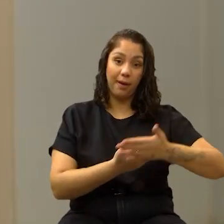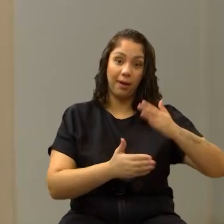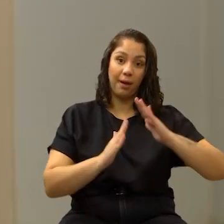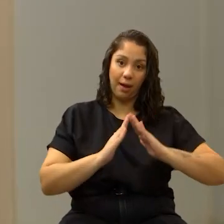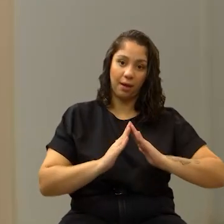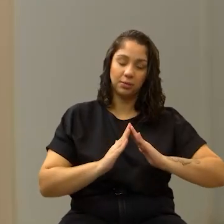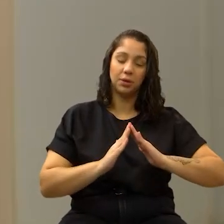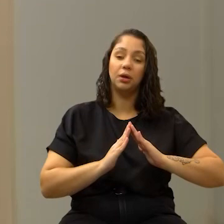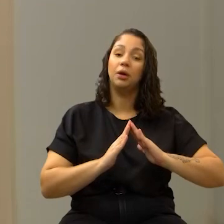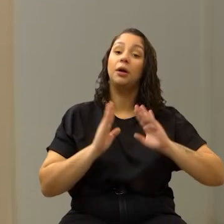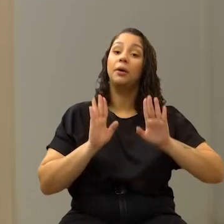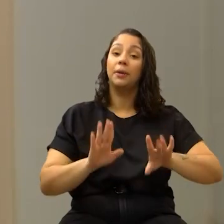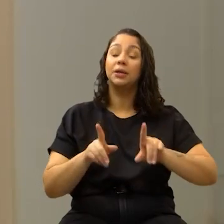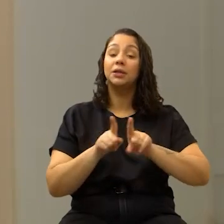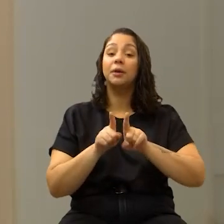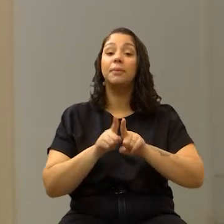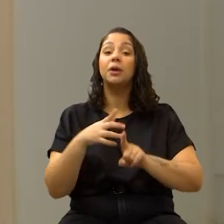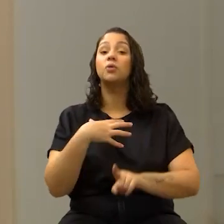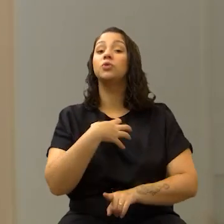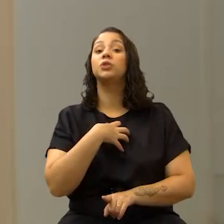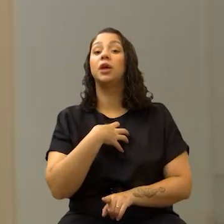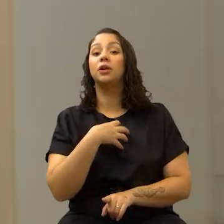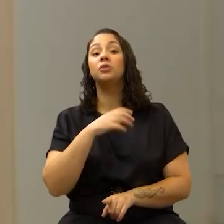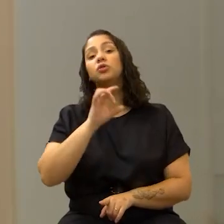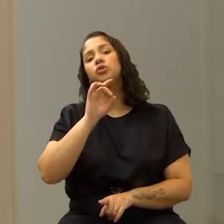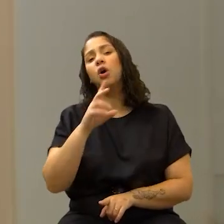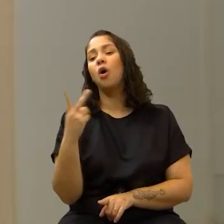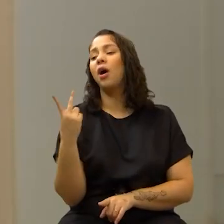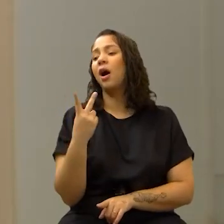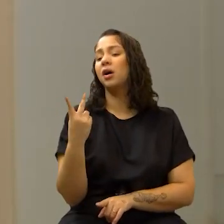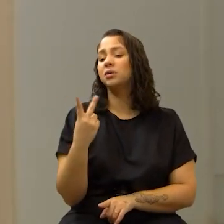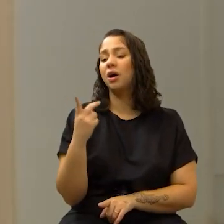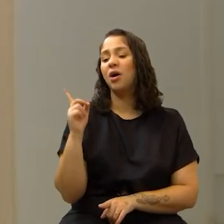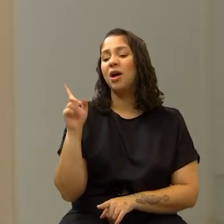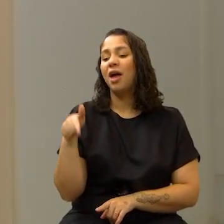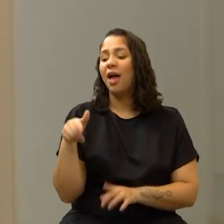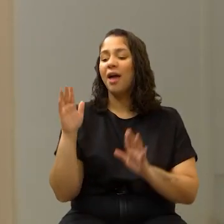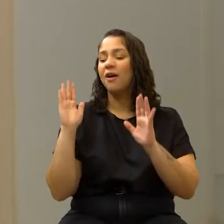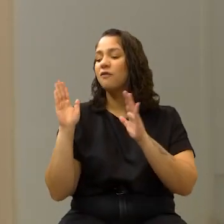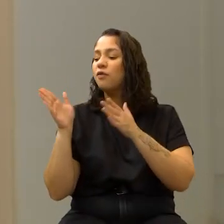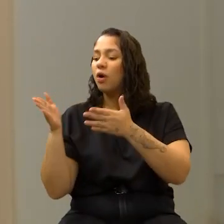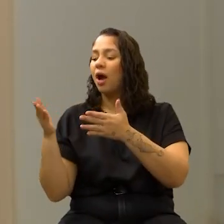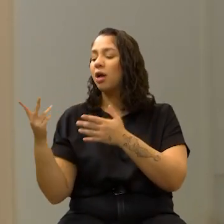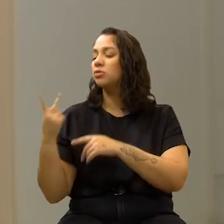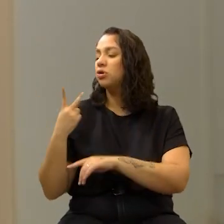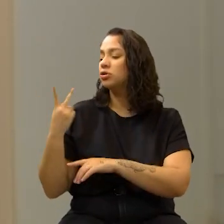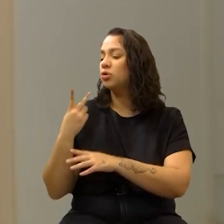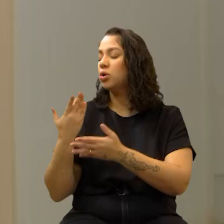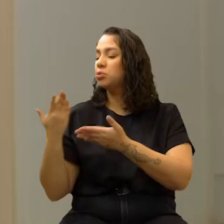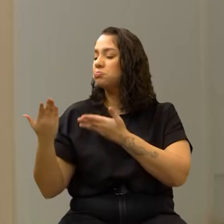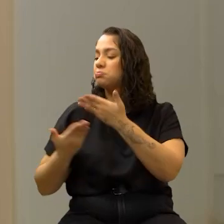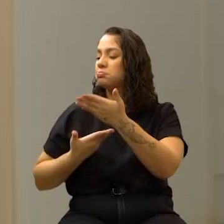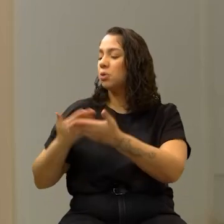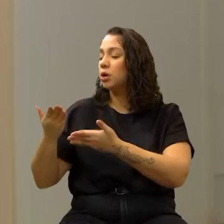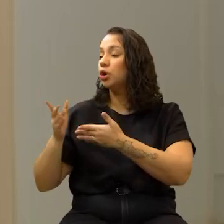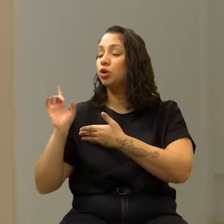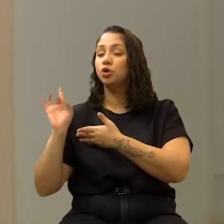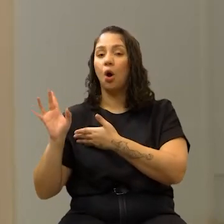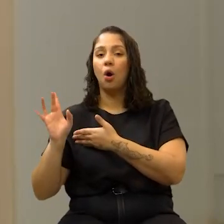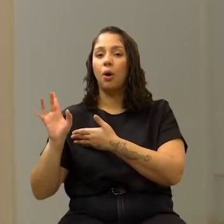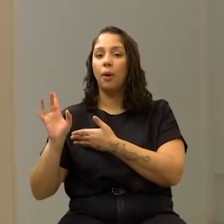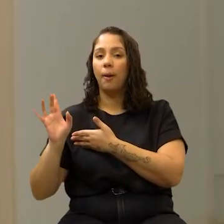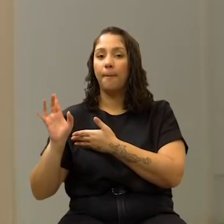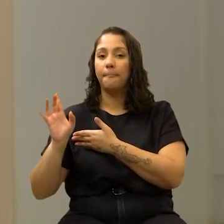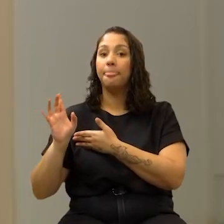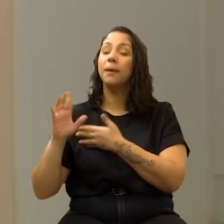o bebê dentro de casa, mas eu acho que o jeito de ser, né? Quando você é só o casal, a gente é muito só focado um no outro. E